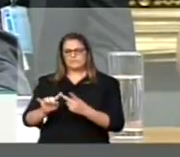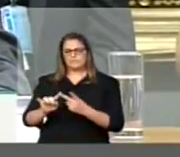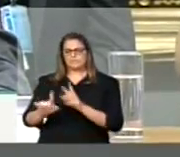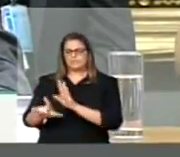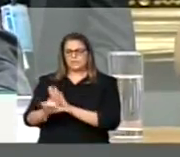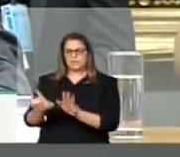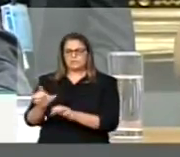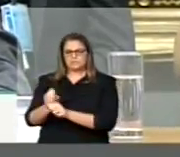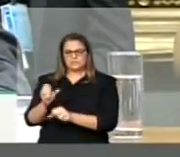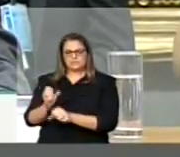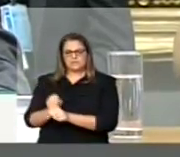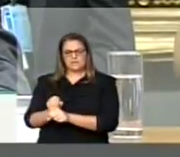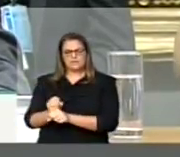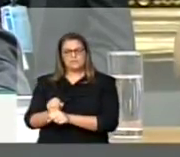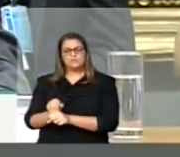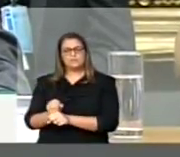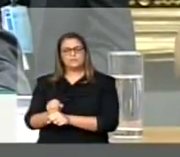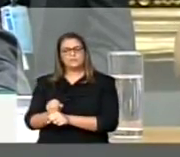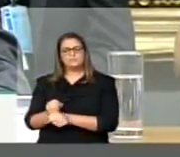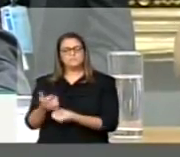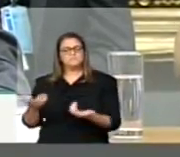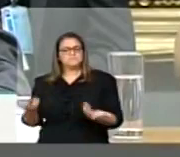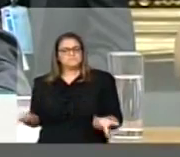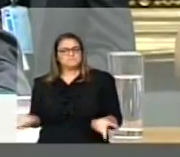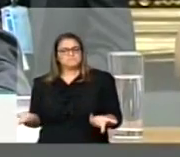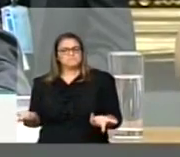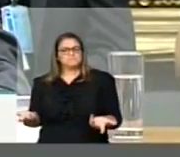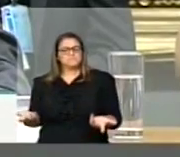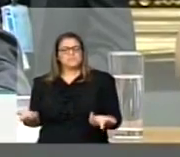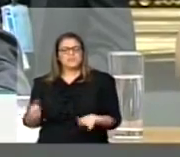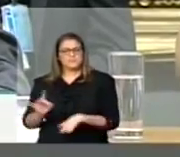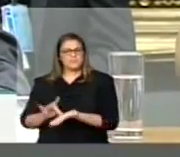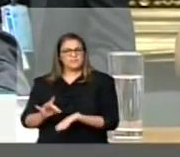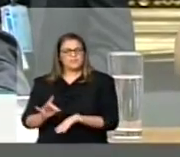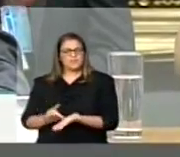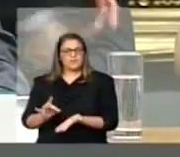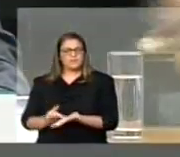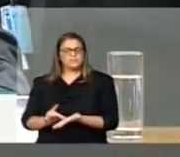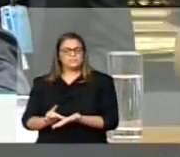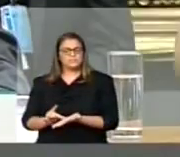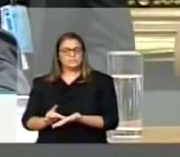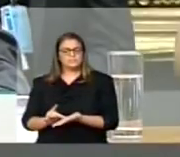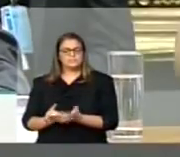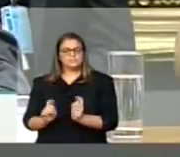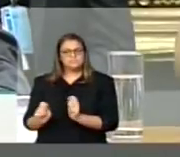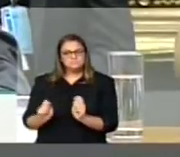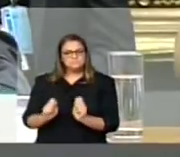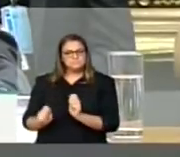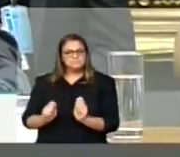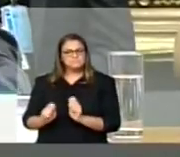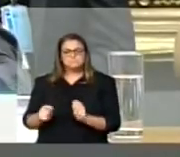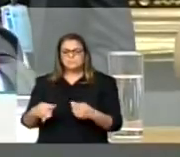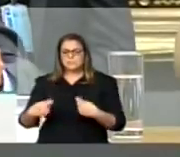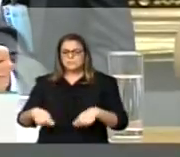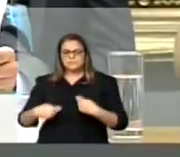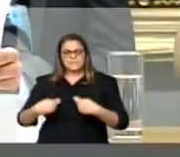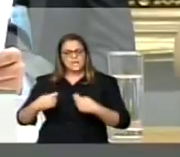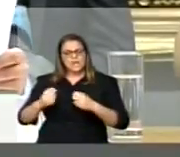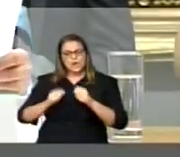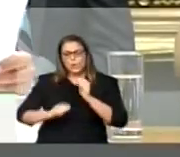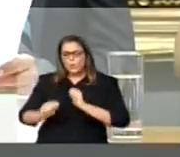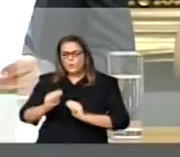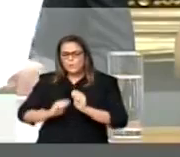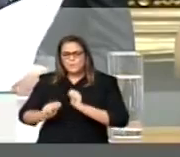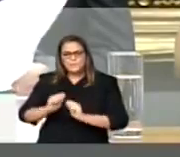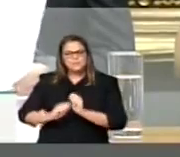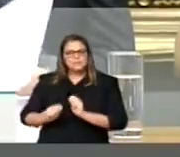orçamentárias, o alegado contingenciamento, na verdade, foi insuficiente e deveria ter sido muito maior. O que teria,